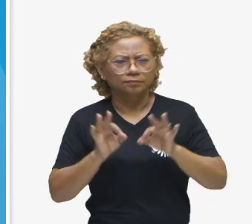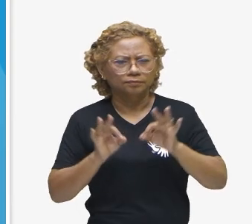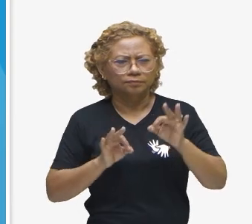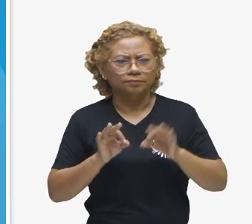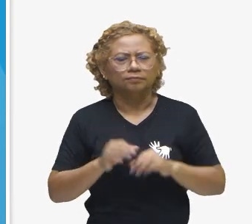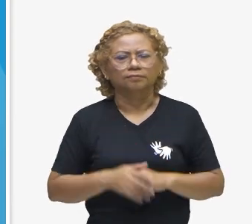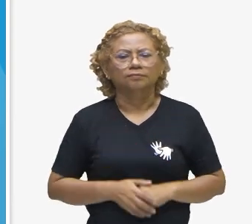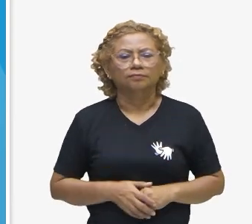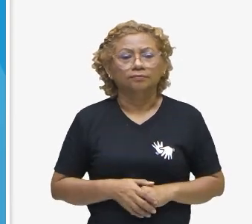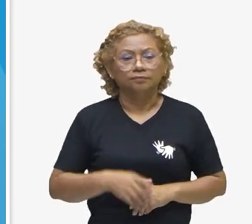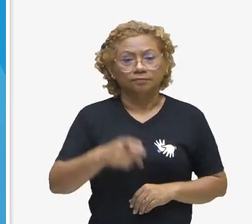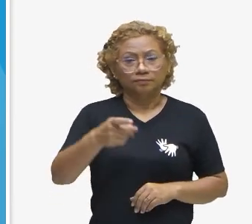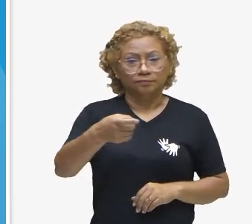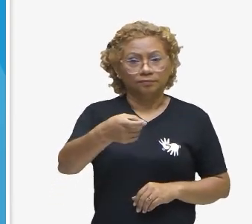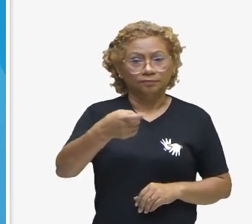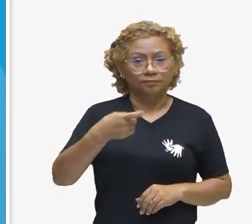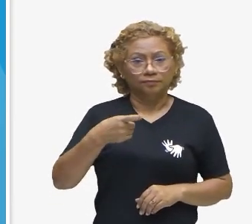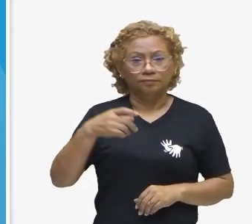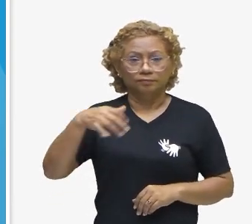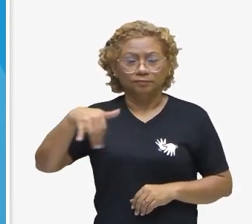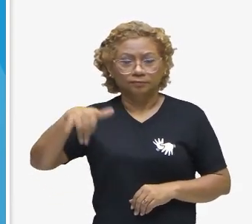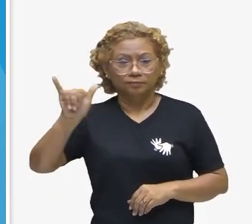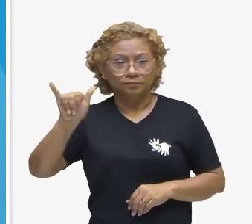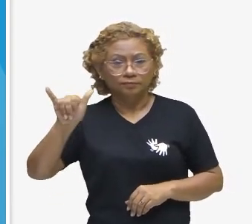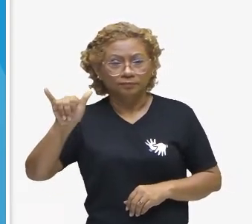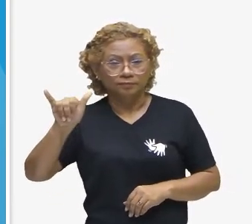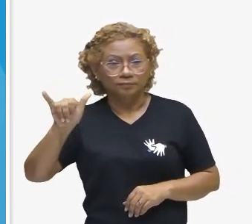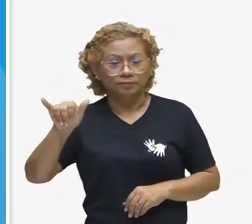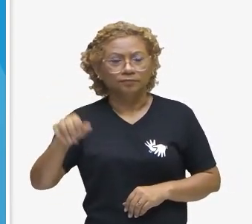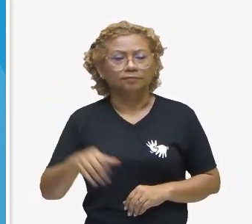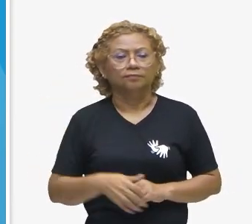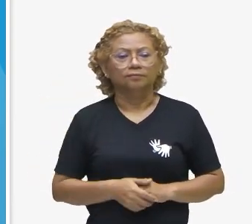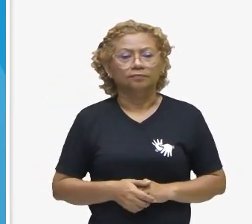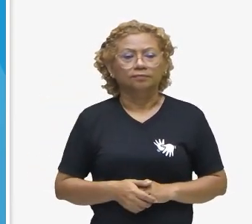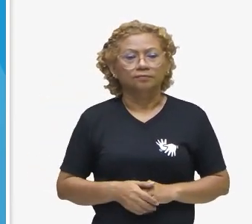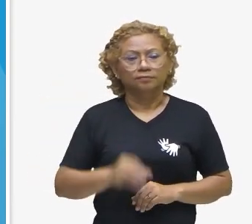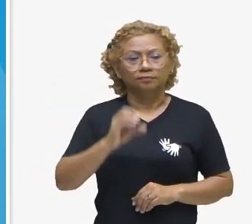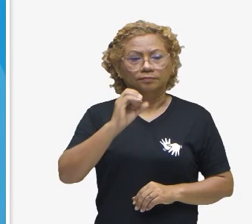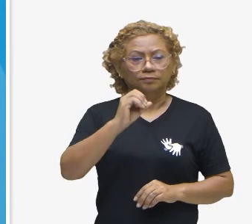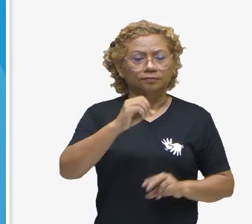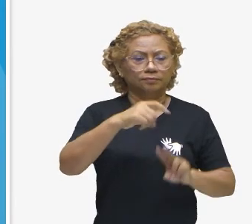por diante. E foi obtido esse gráfico aqui, ó. Vejam,